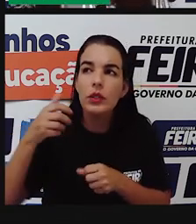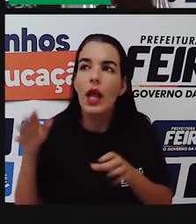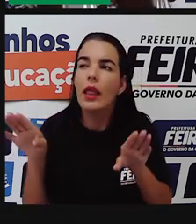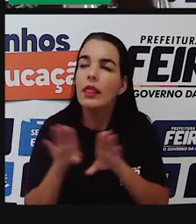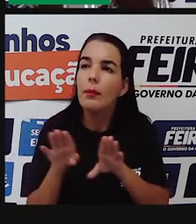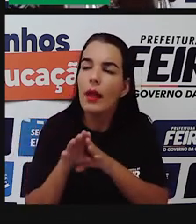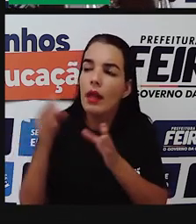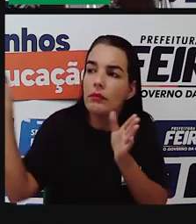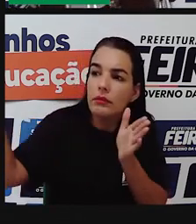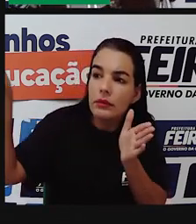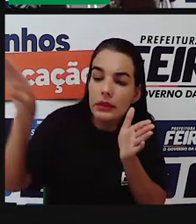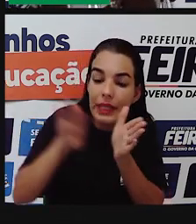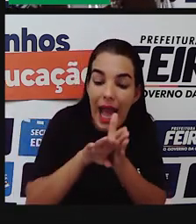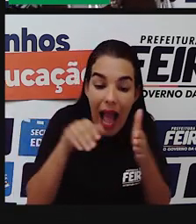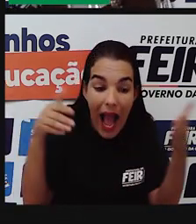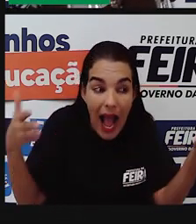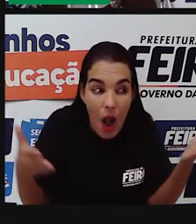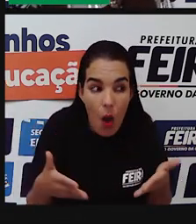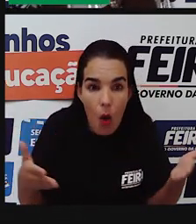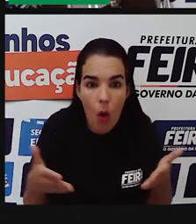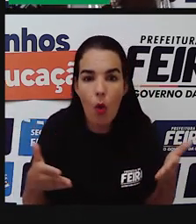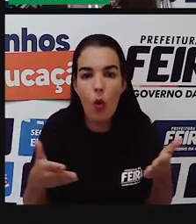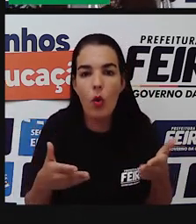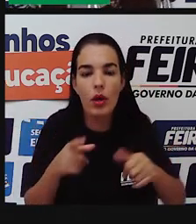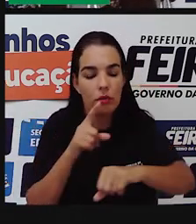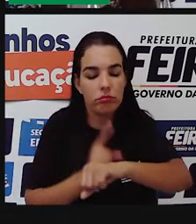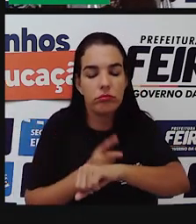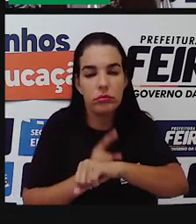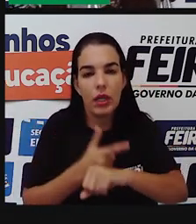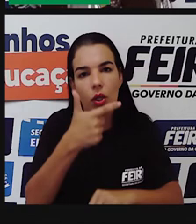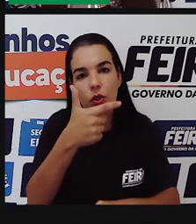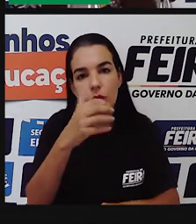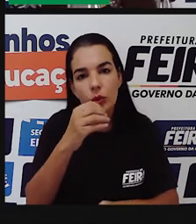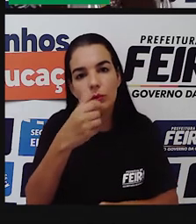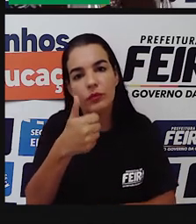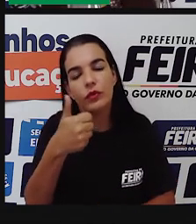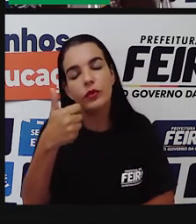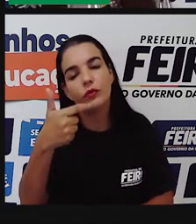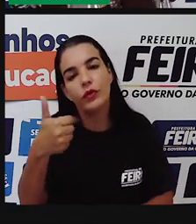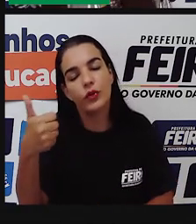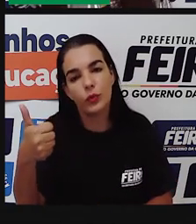também para a nossa época aqui em